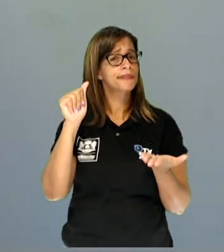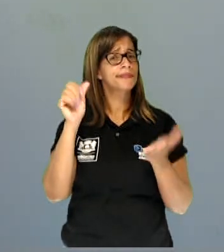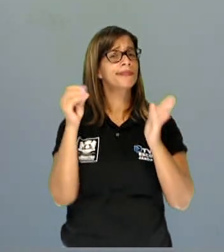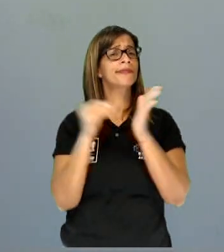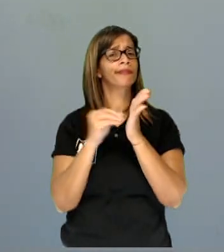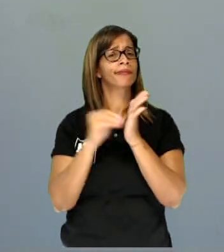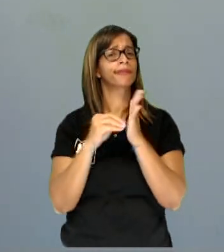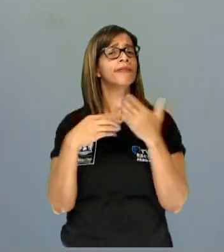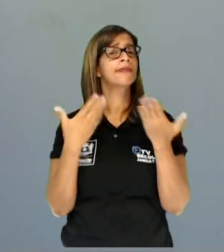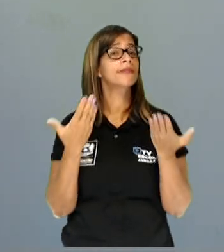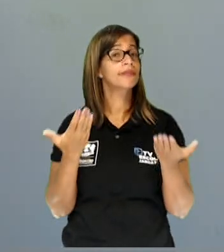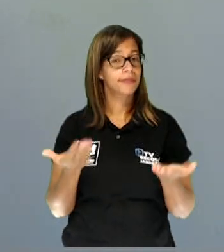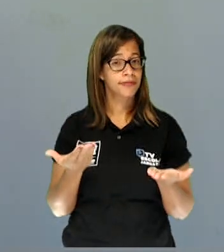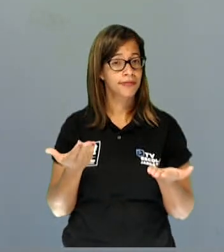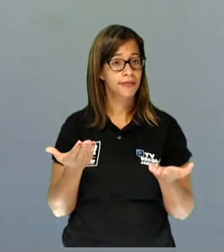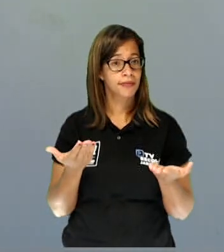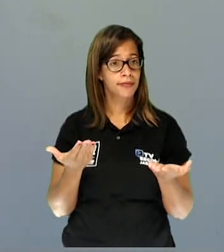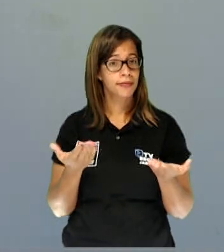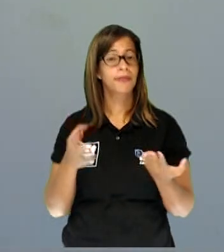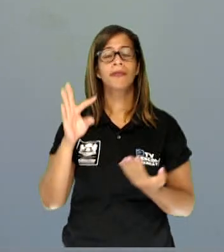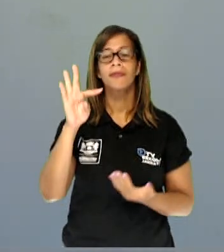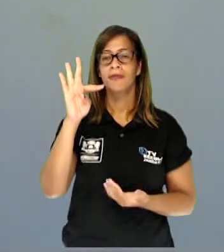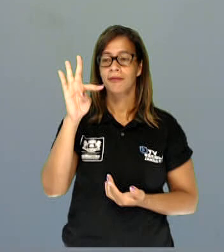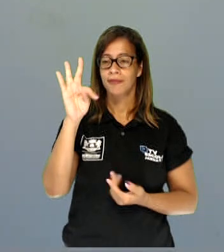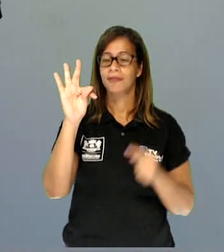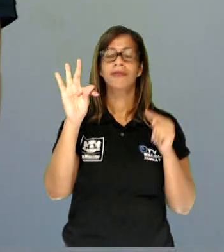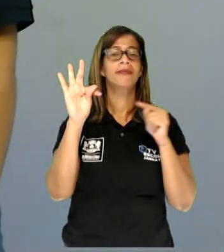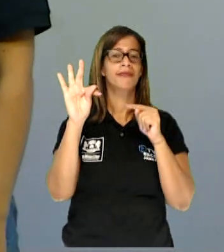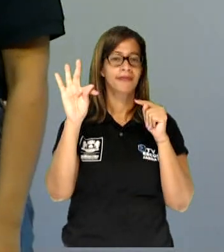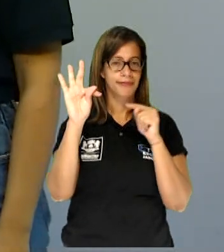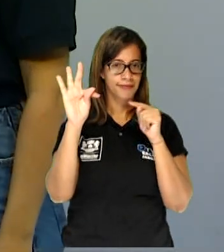T, de tatu. Isso, a gente viu